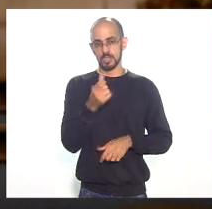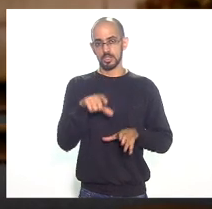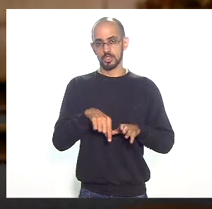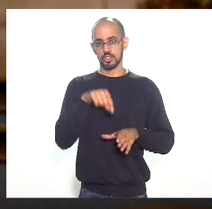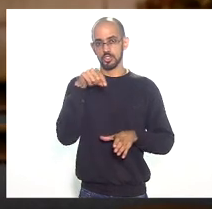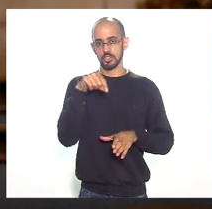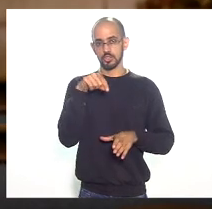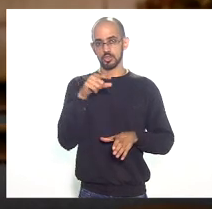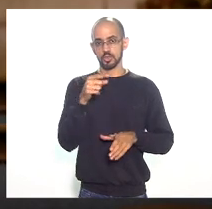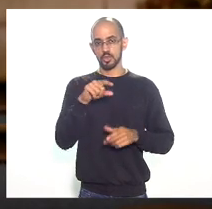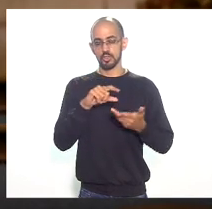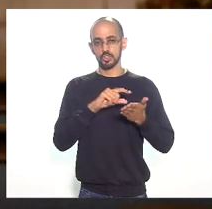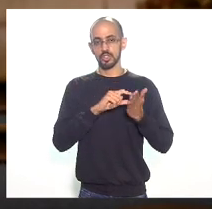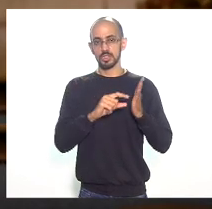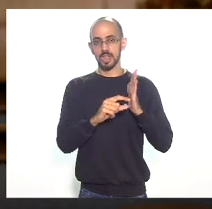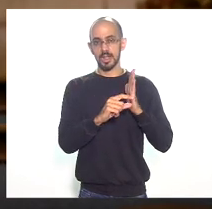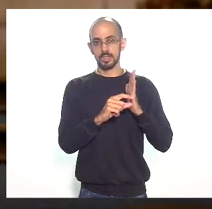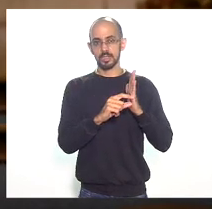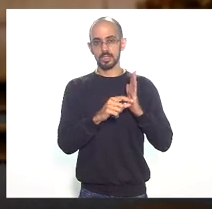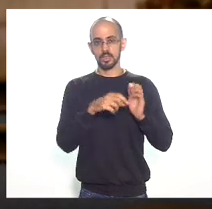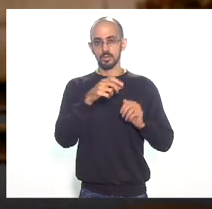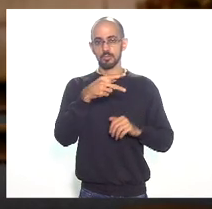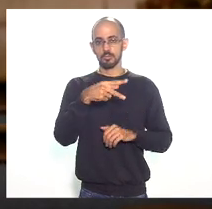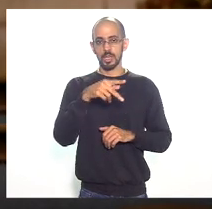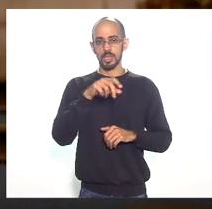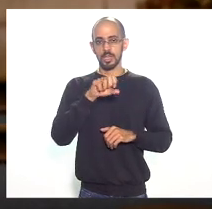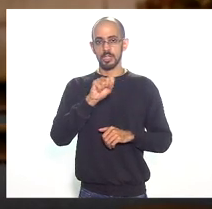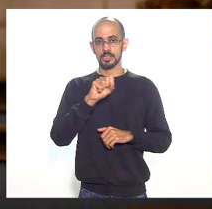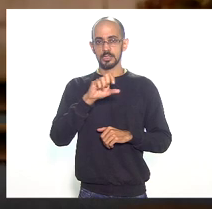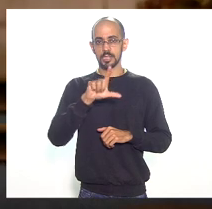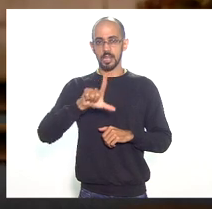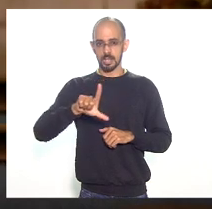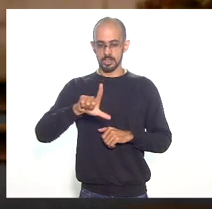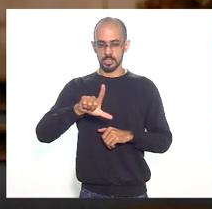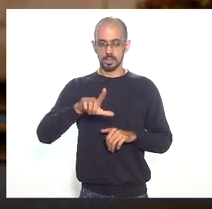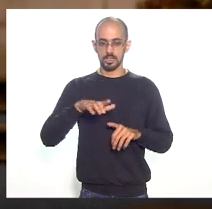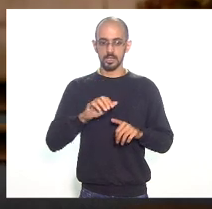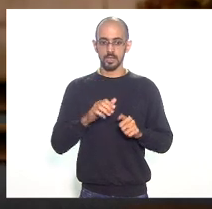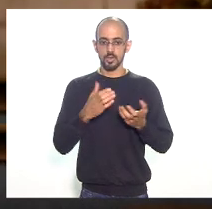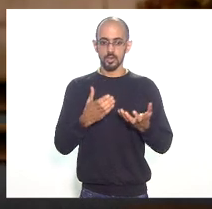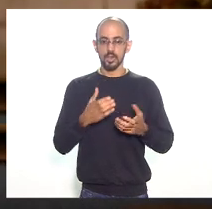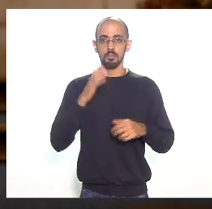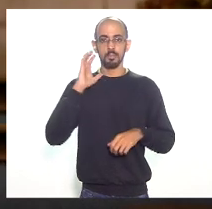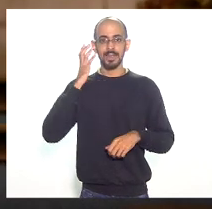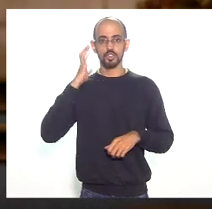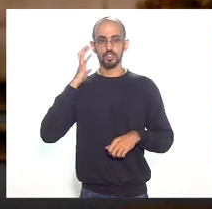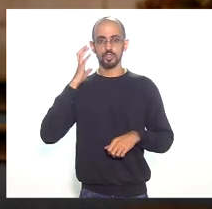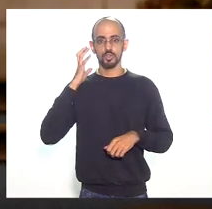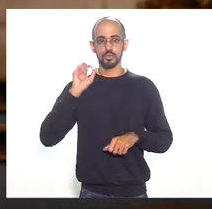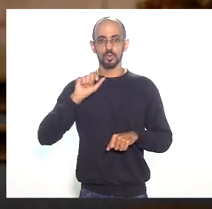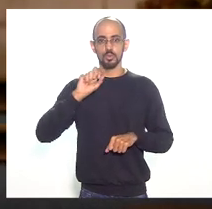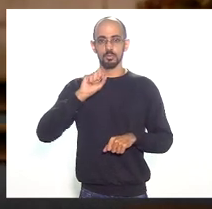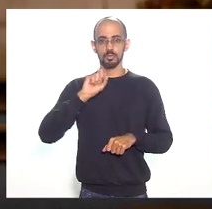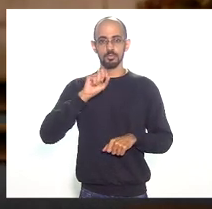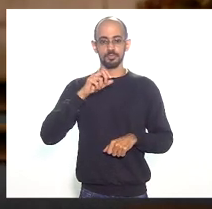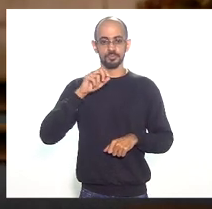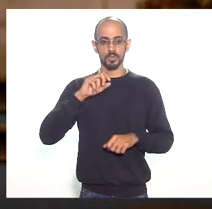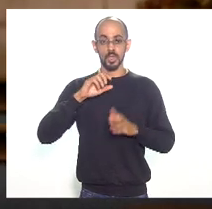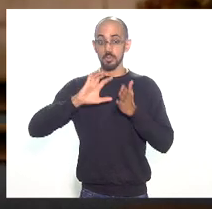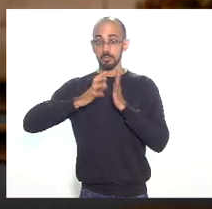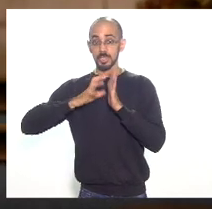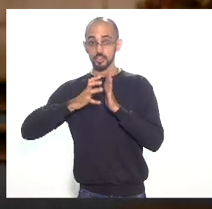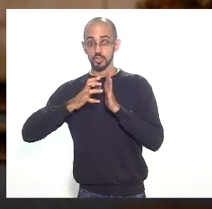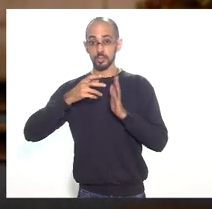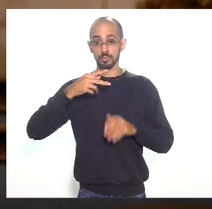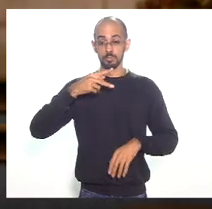São de autoria da bancada do PSL. Então, eu queria ouvir o deputado Márcio Pacheco e